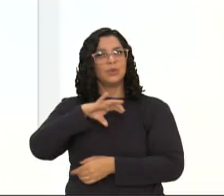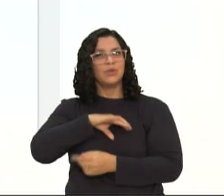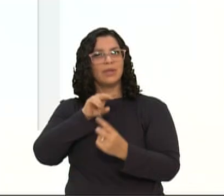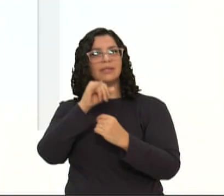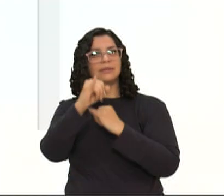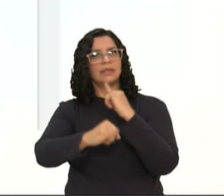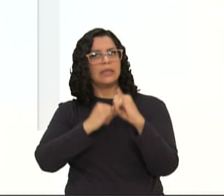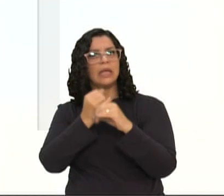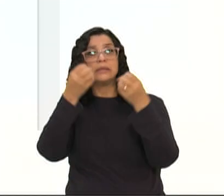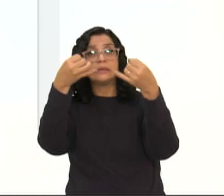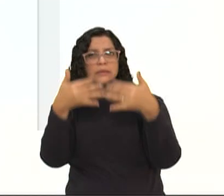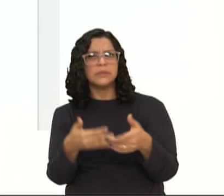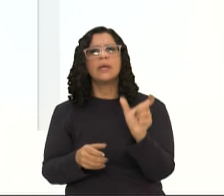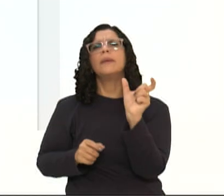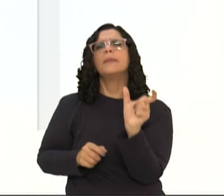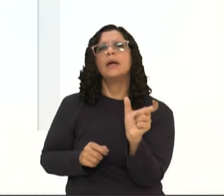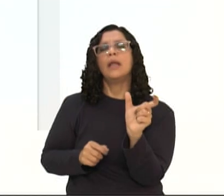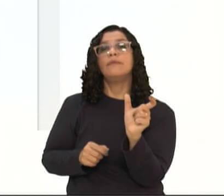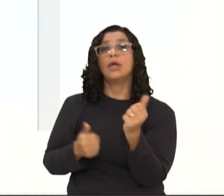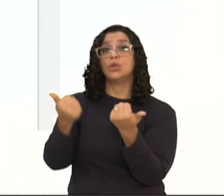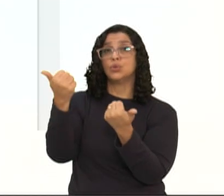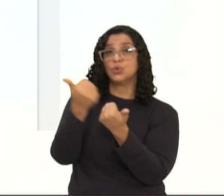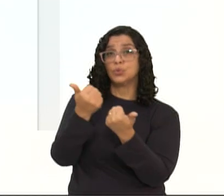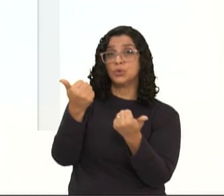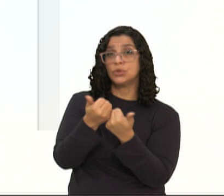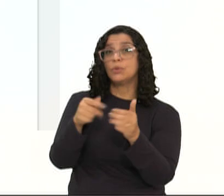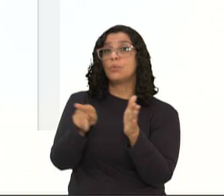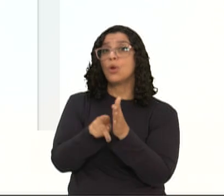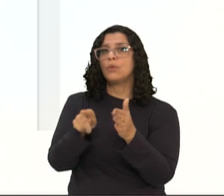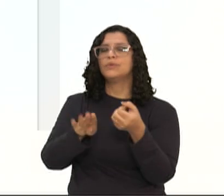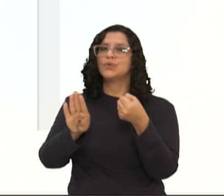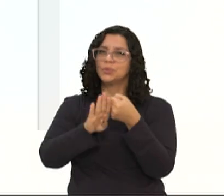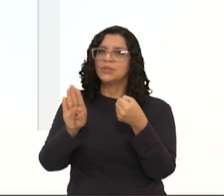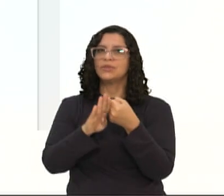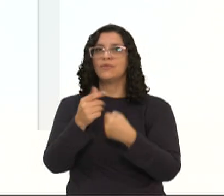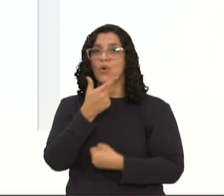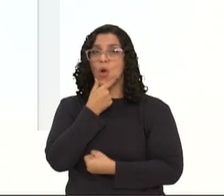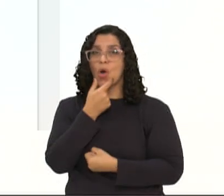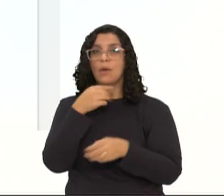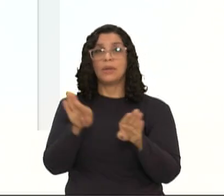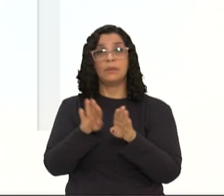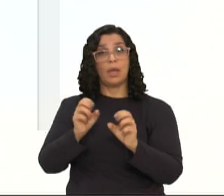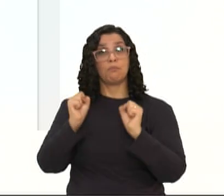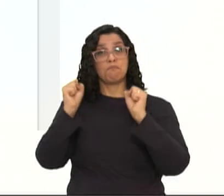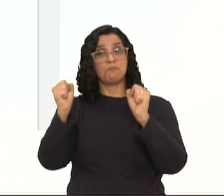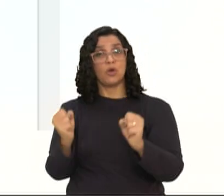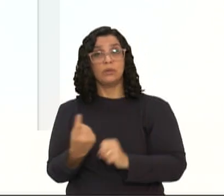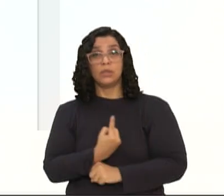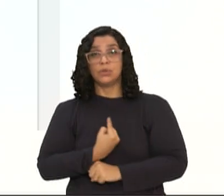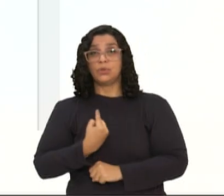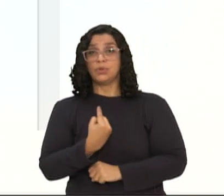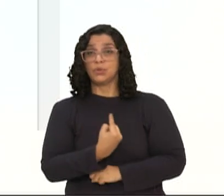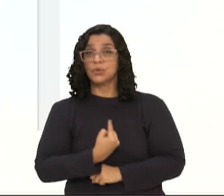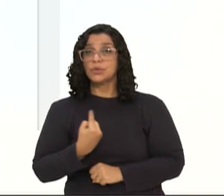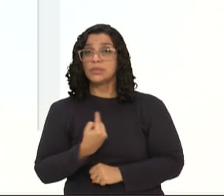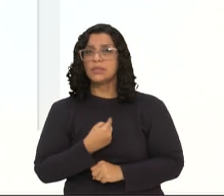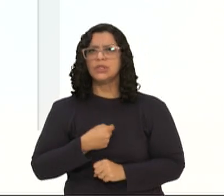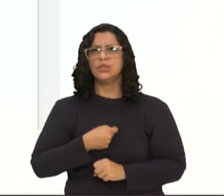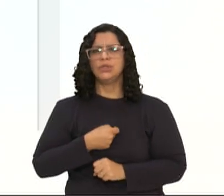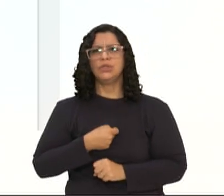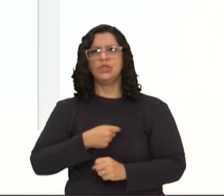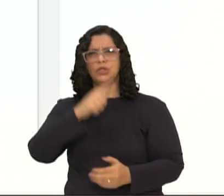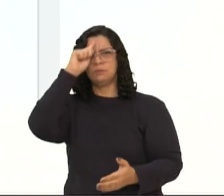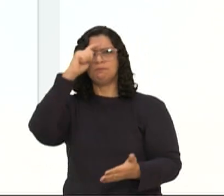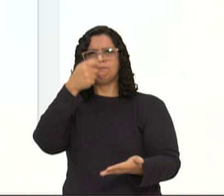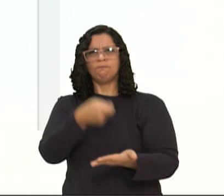aqui, despotismo, substantivo masculino, poder que, exercido de maneira isolada, arbitrária